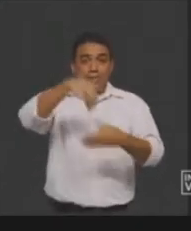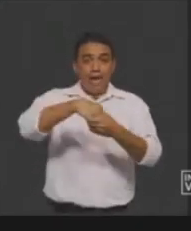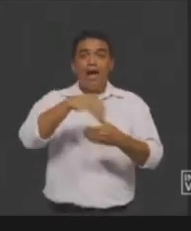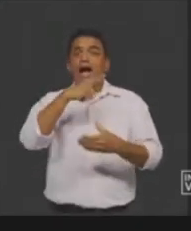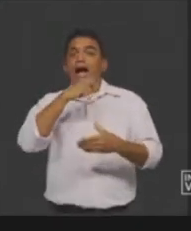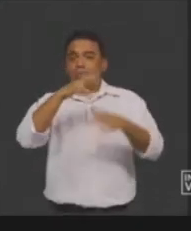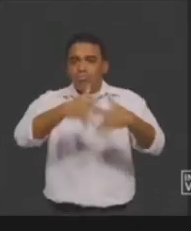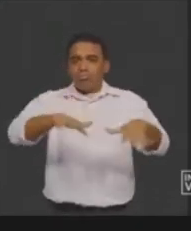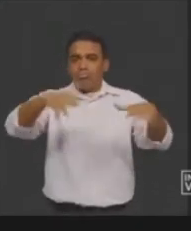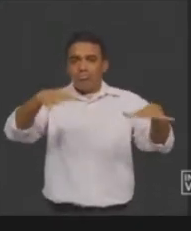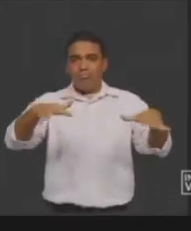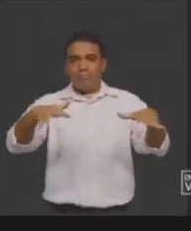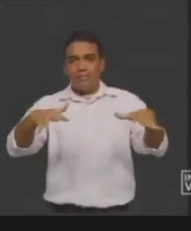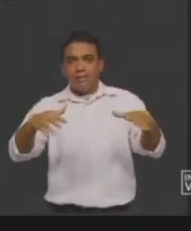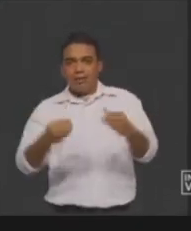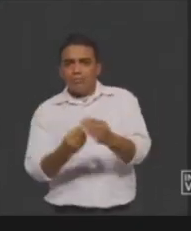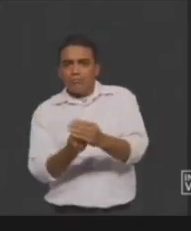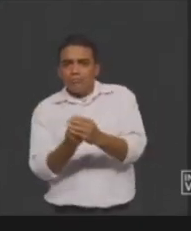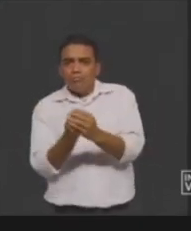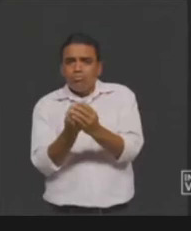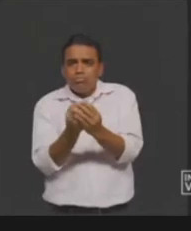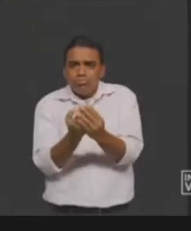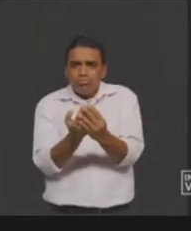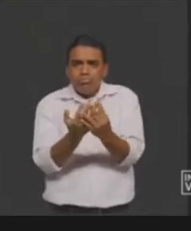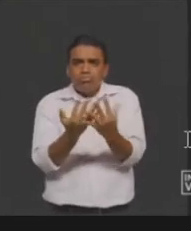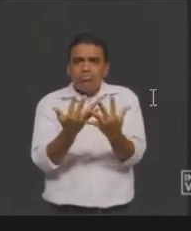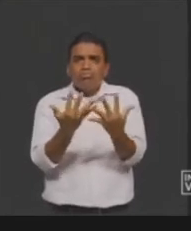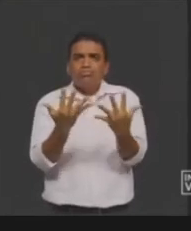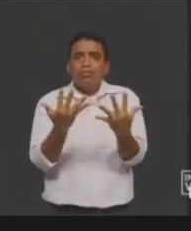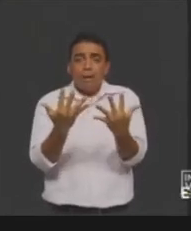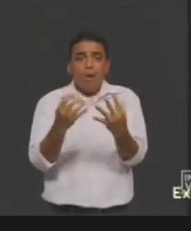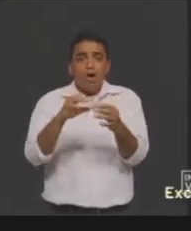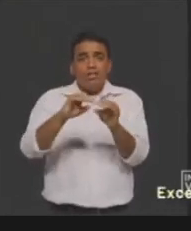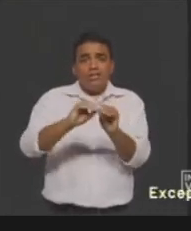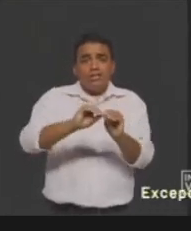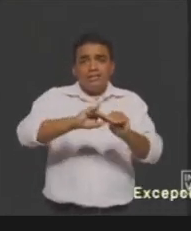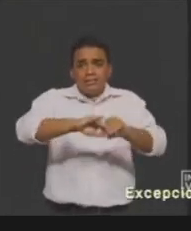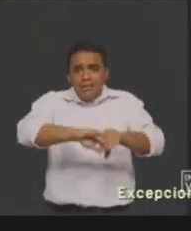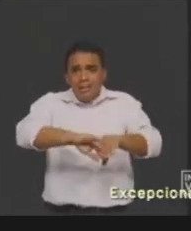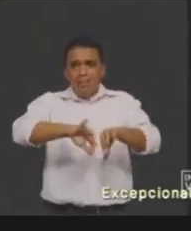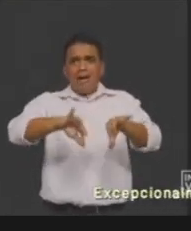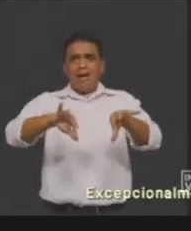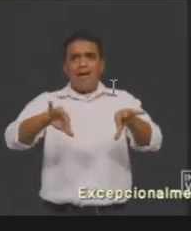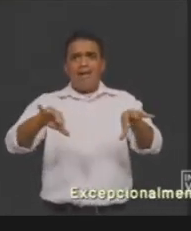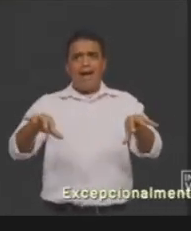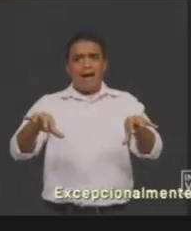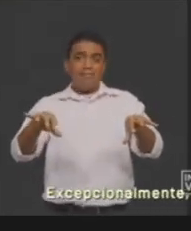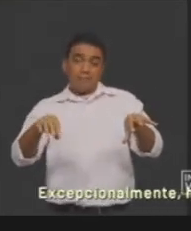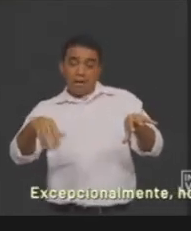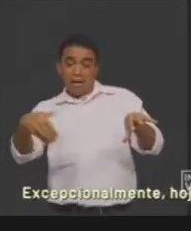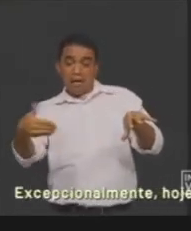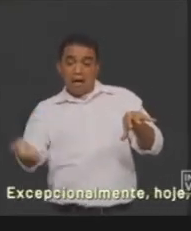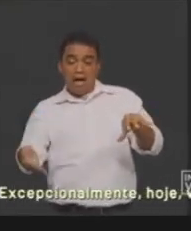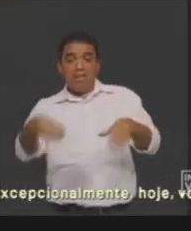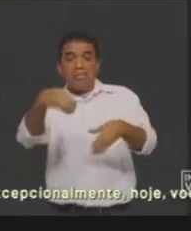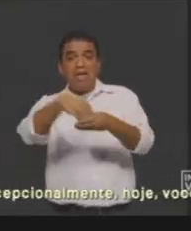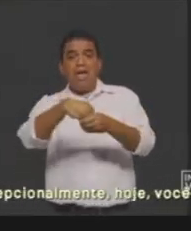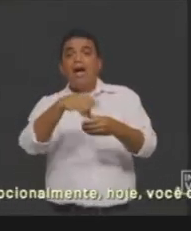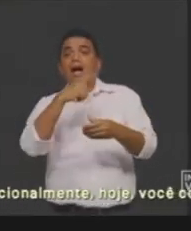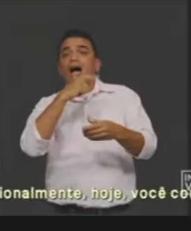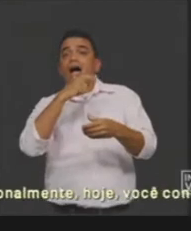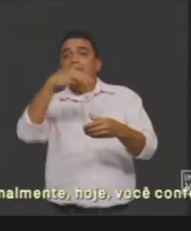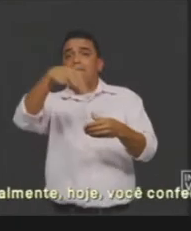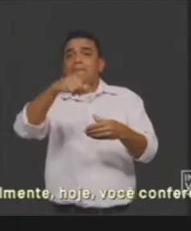novo organismo. Pode até se desprender desse aqui, ó, e essa esponja, então, crescer aqui, cair no solo ali do mar, ali, né, no fundo do